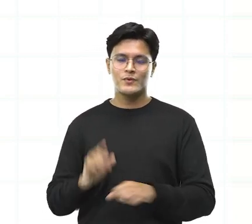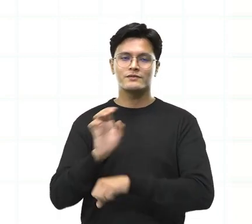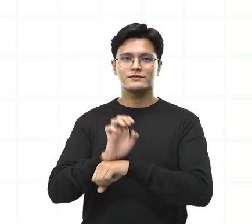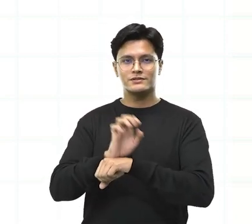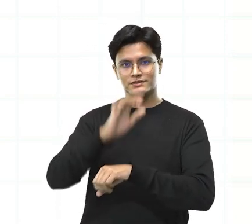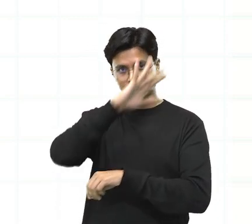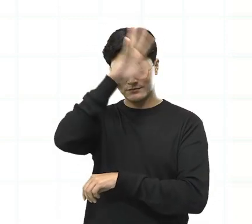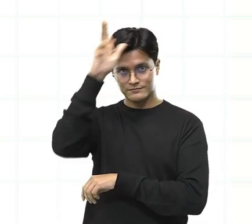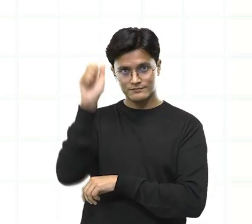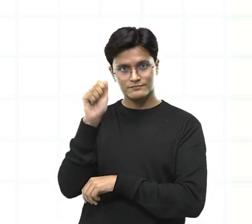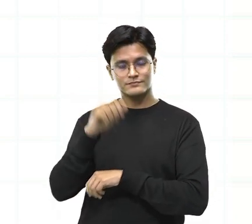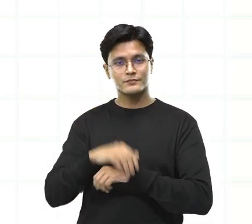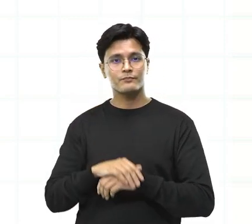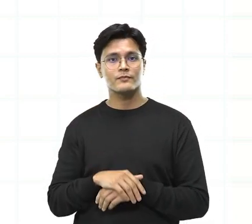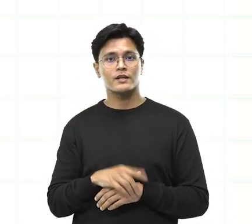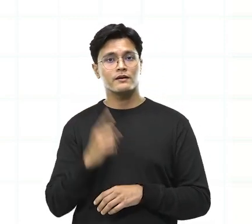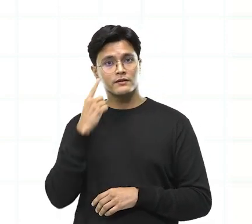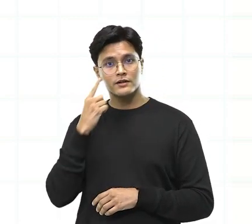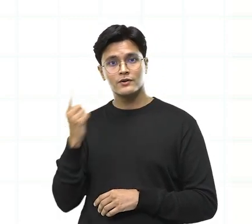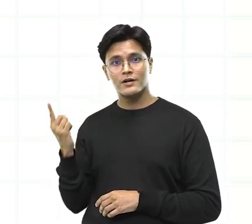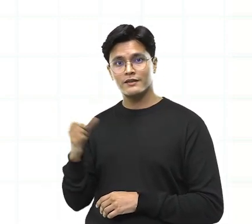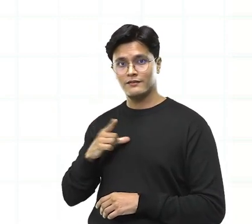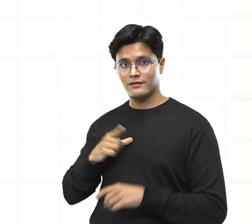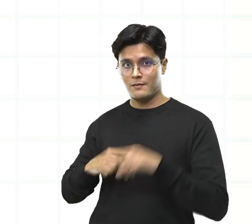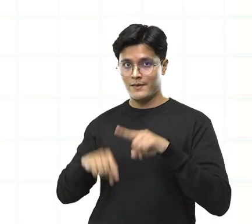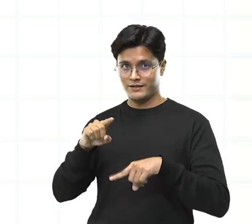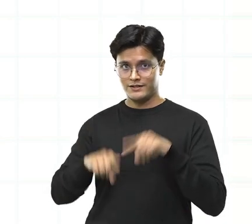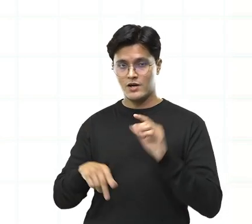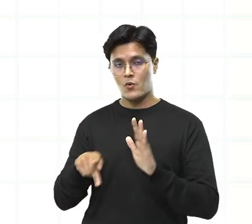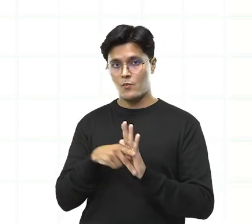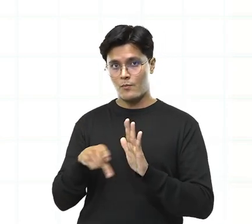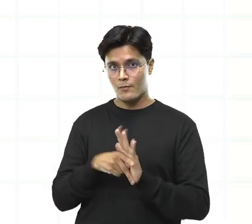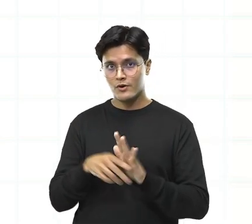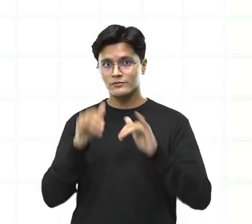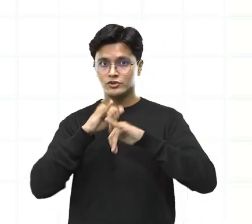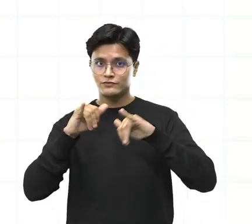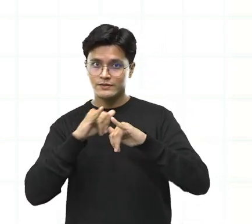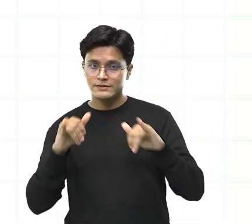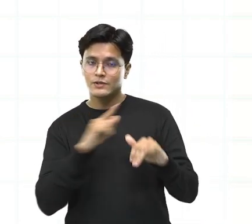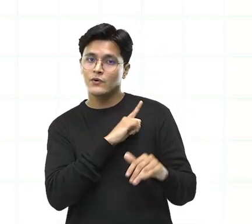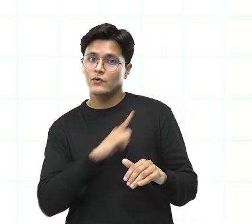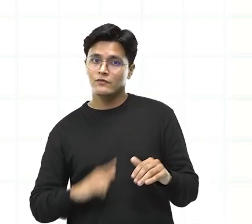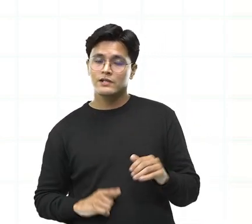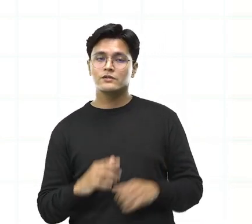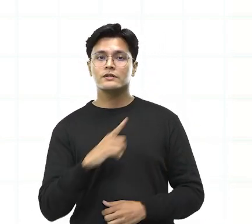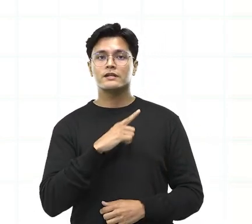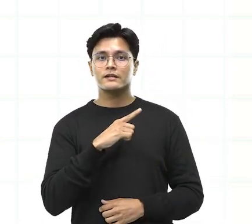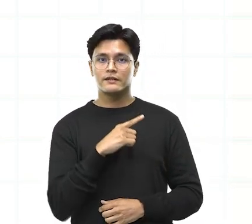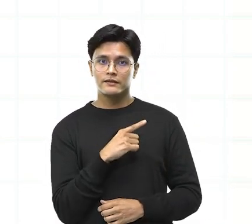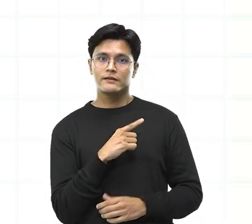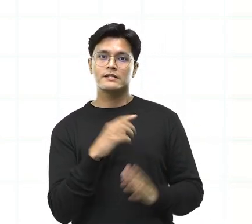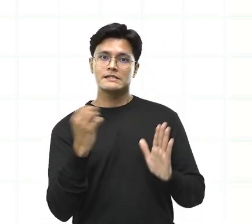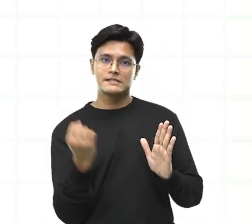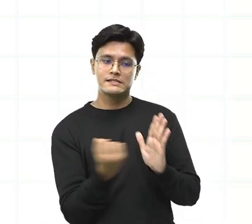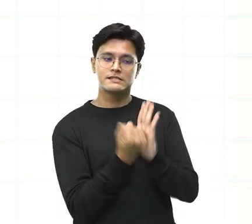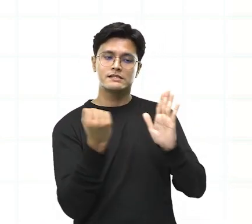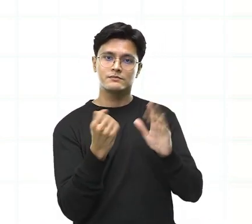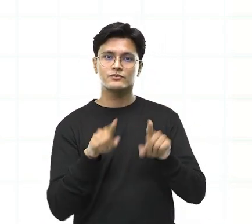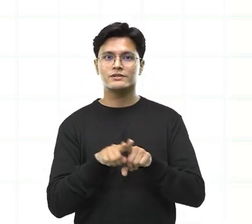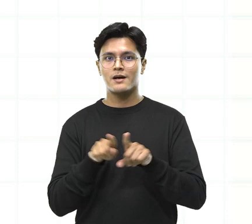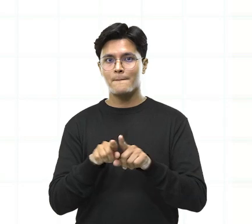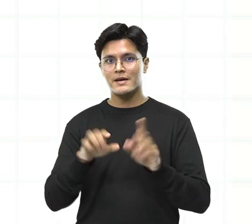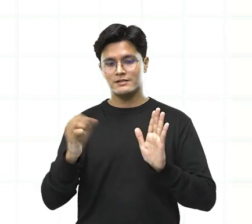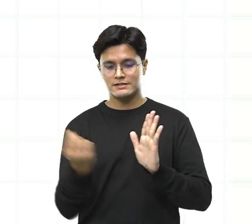material de divulgação do governo, nós temos um símbolo, né? Nós temos um logotipo e nós temos